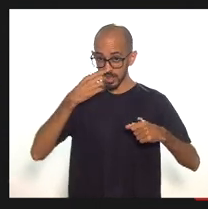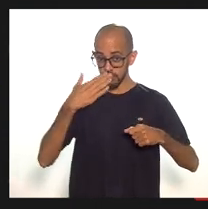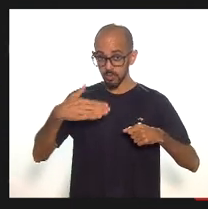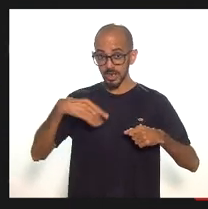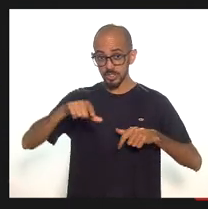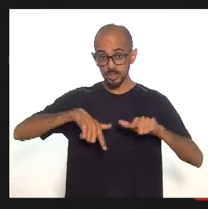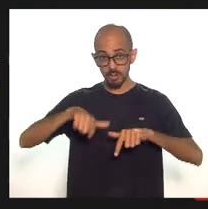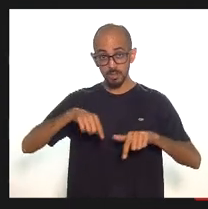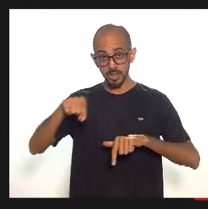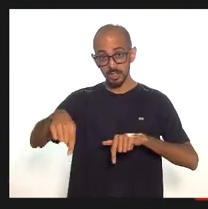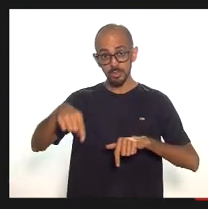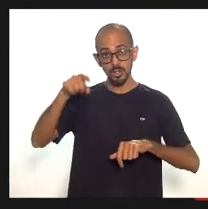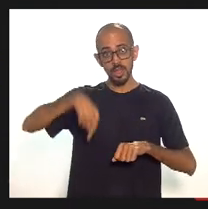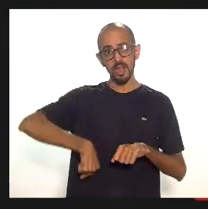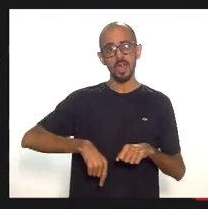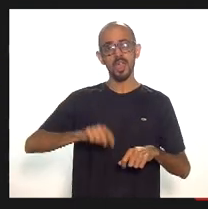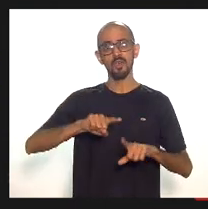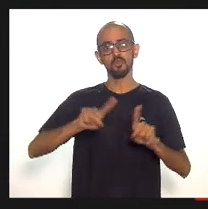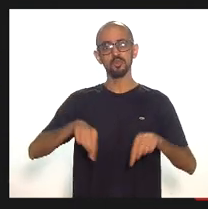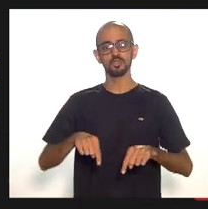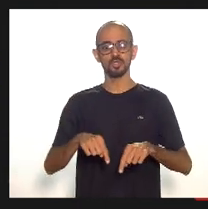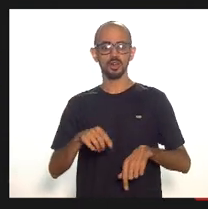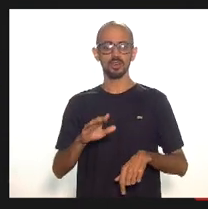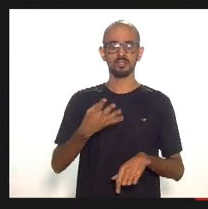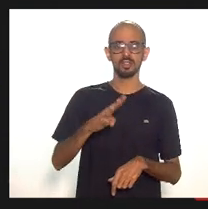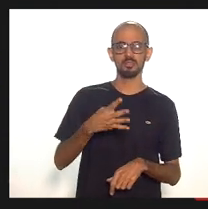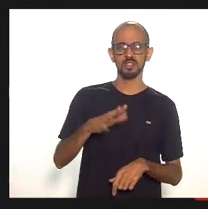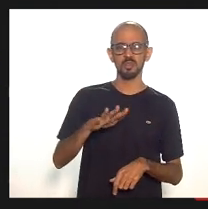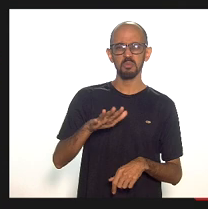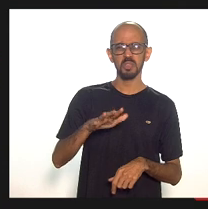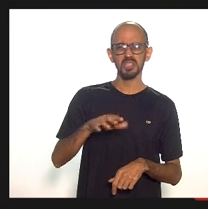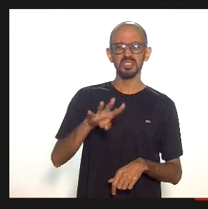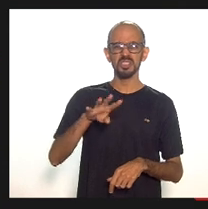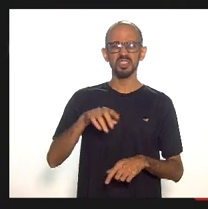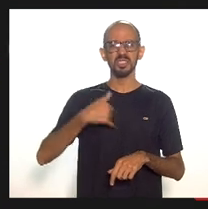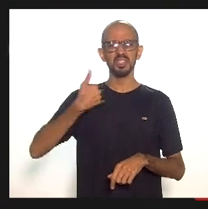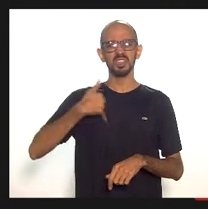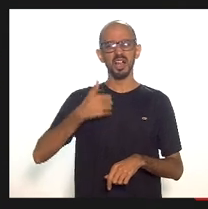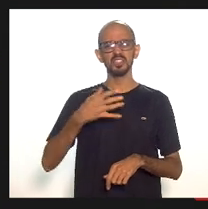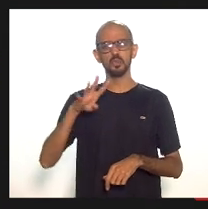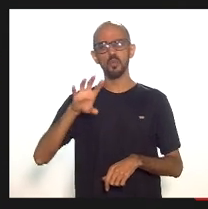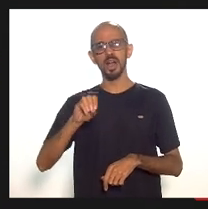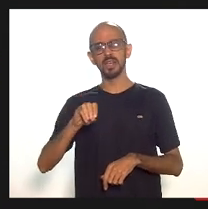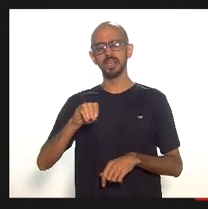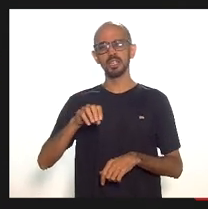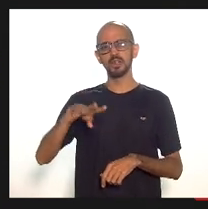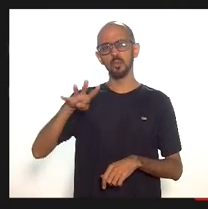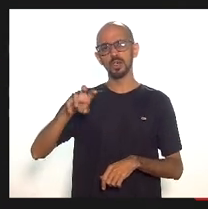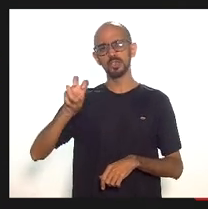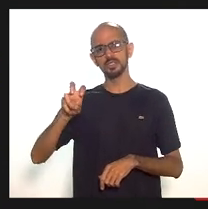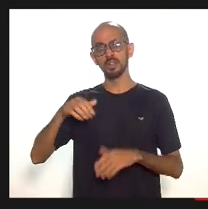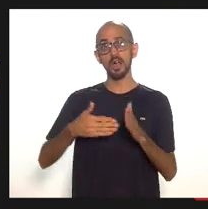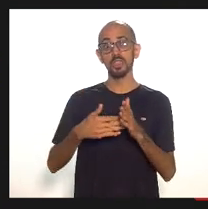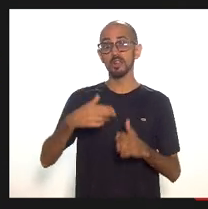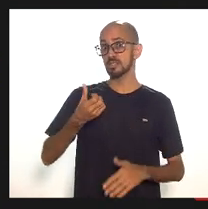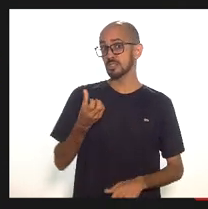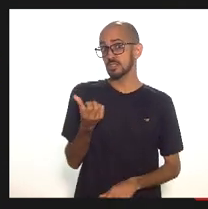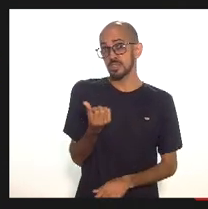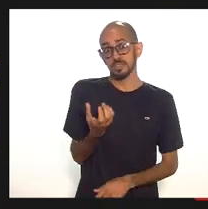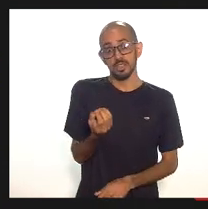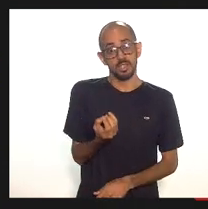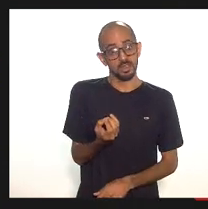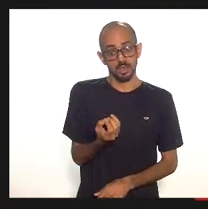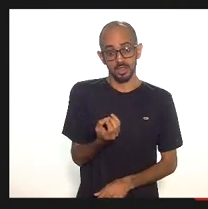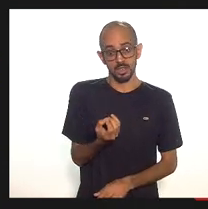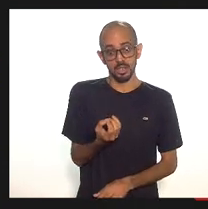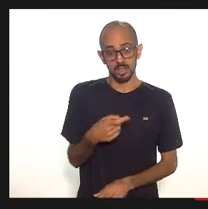linha de frente, são trabalhadores que estão nessa faixa de 40, 45, 60 anos, igual a mim, que já tem essa faixa etária. Nós não estamos lá na linha,